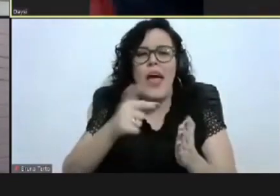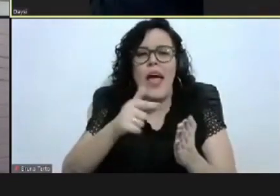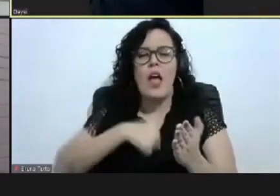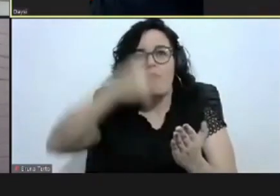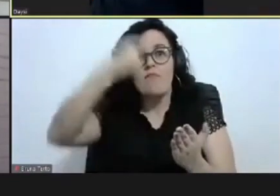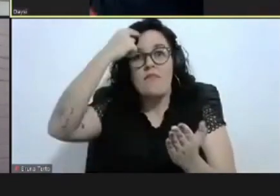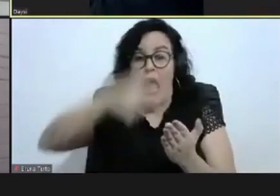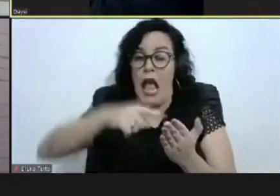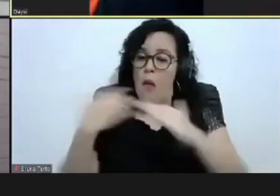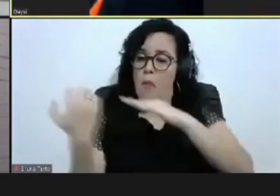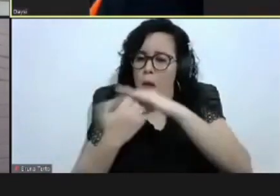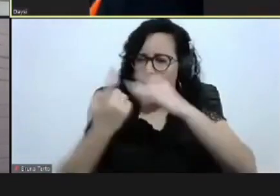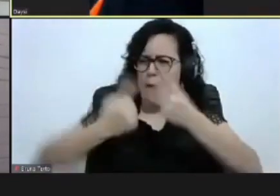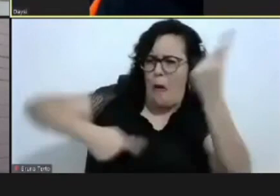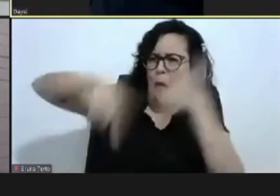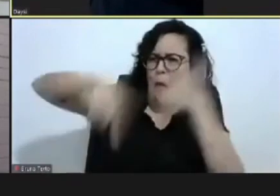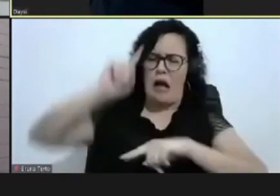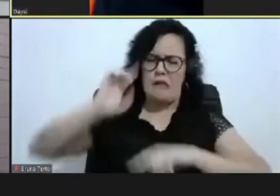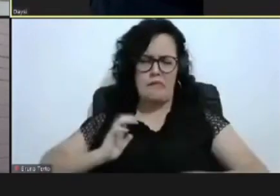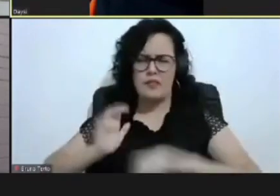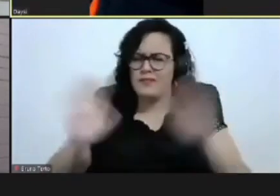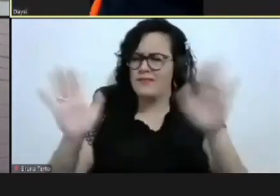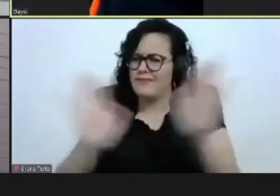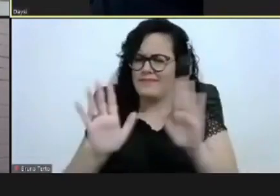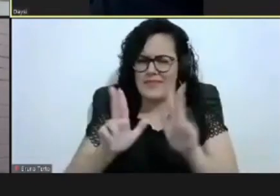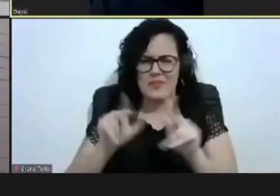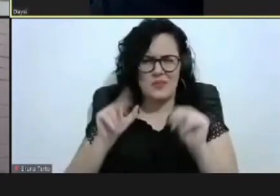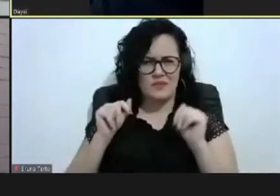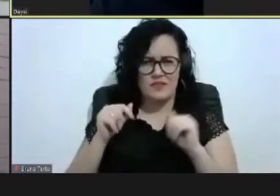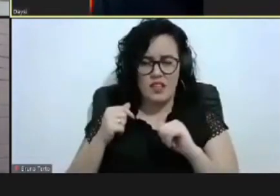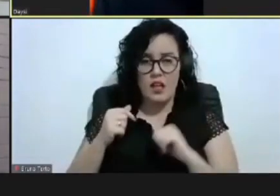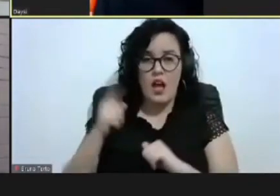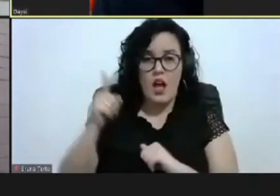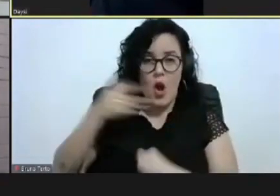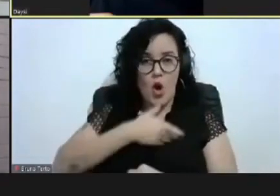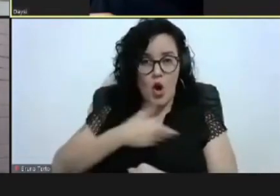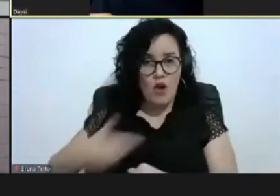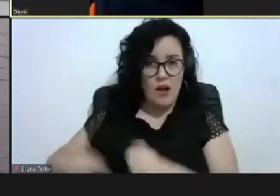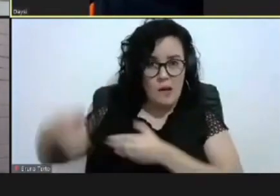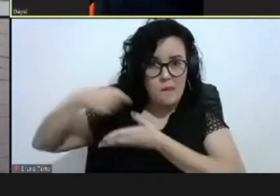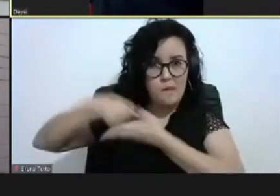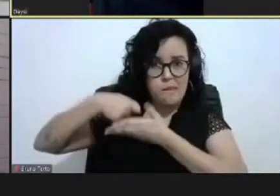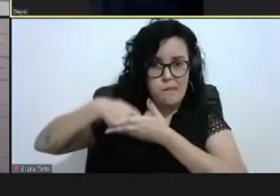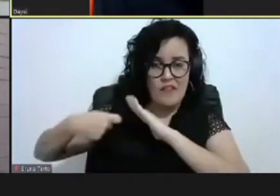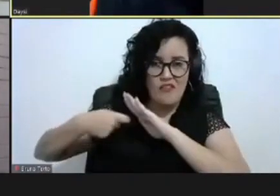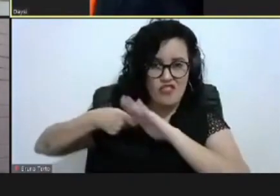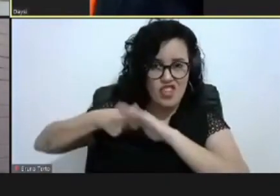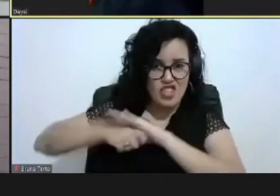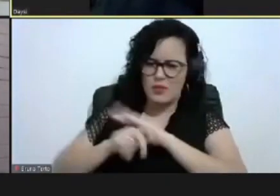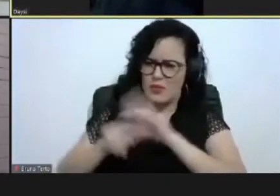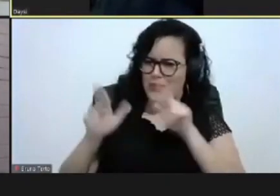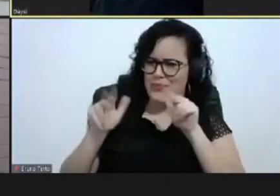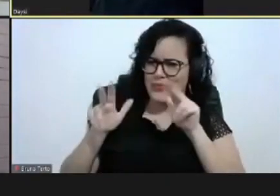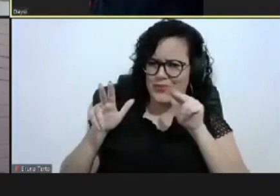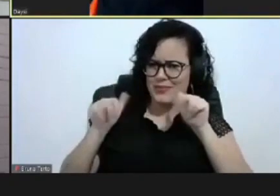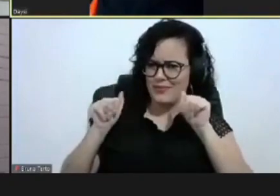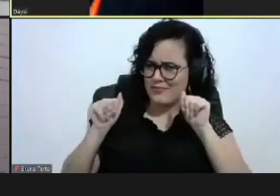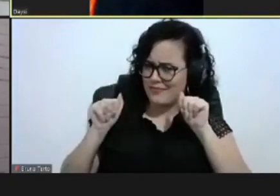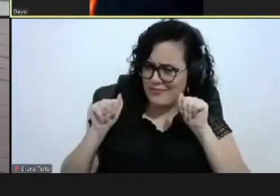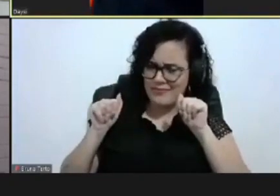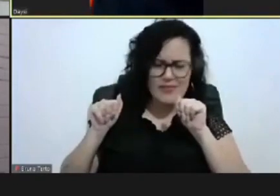de lucro. Nunca tive dinheiro do governo, nunca entrei em lei de